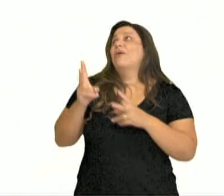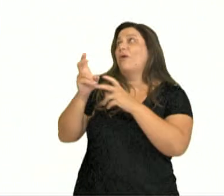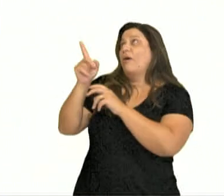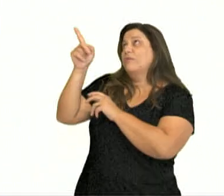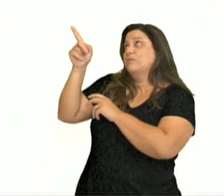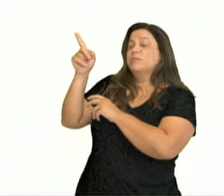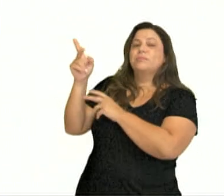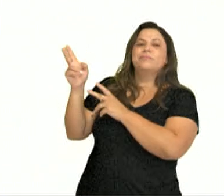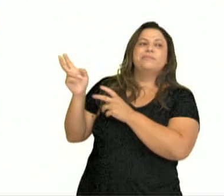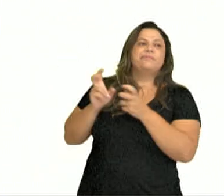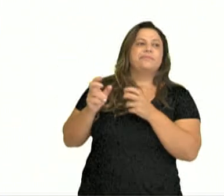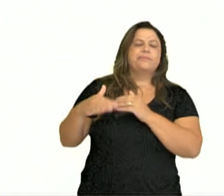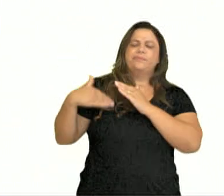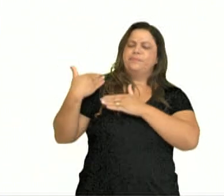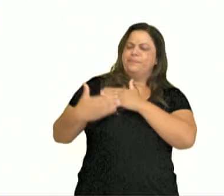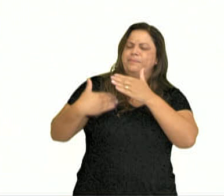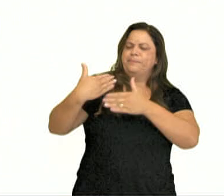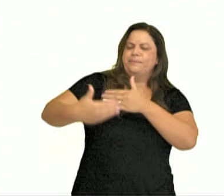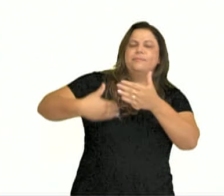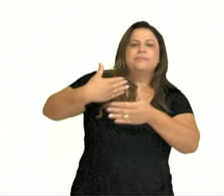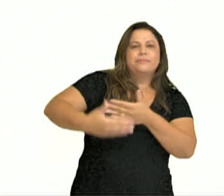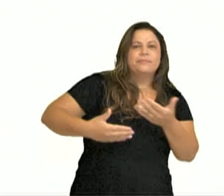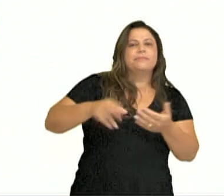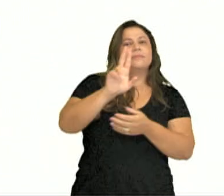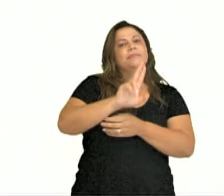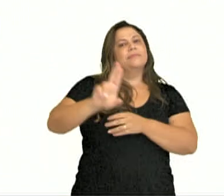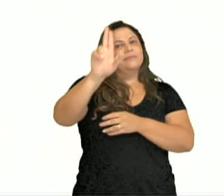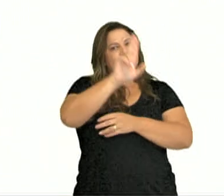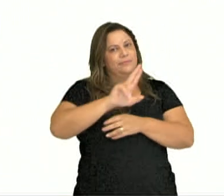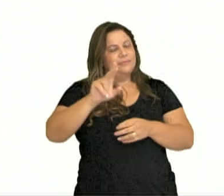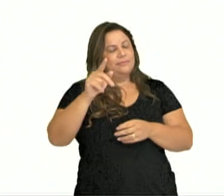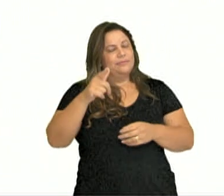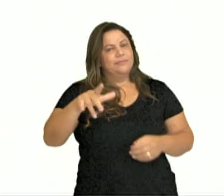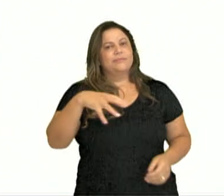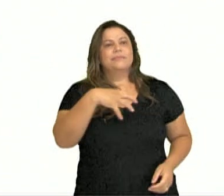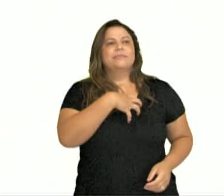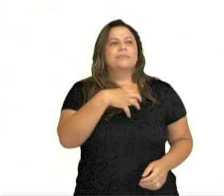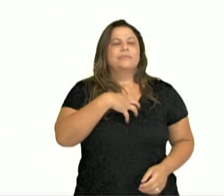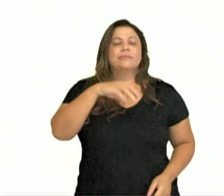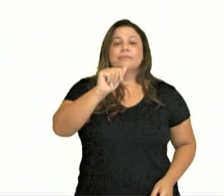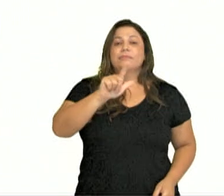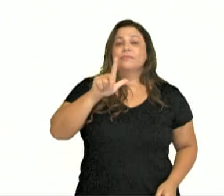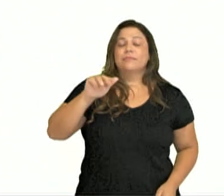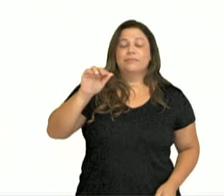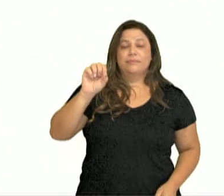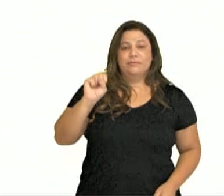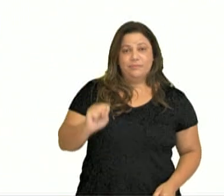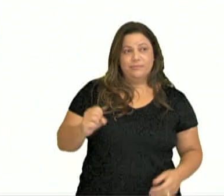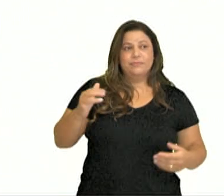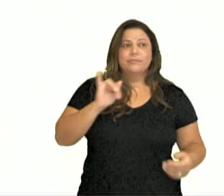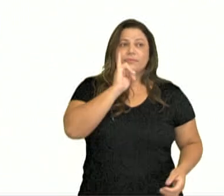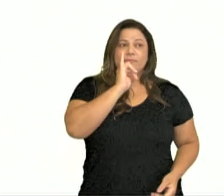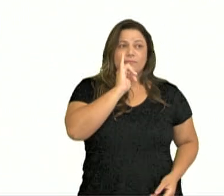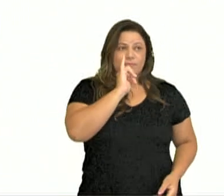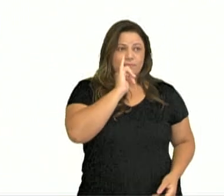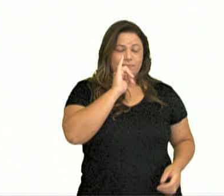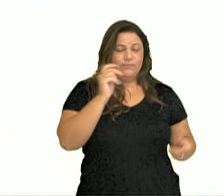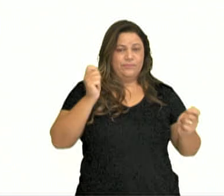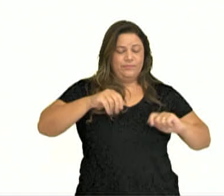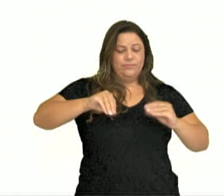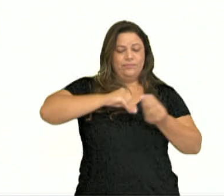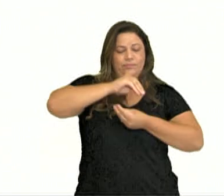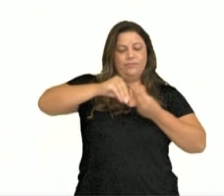esses processos, né, são utilizados de alguma forma as algas, por exemplo, né, nos espessantes para a